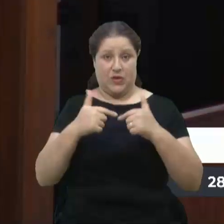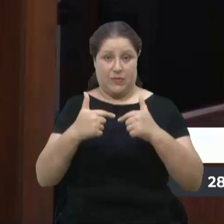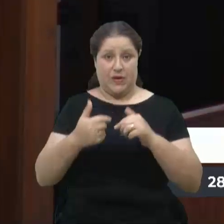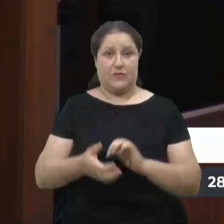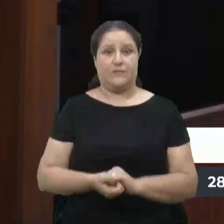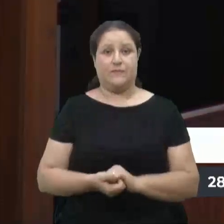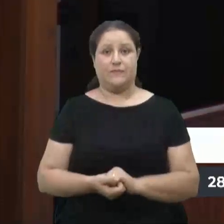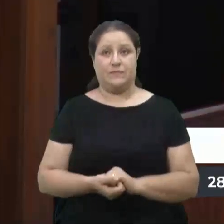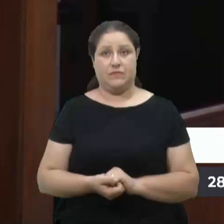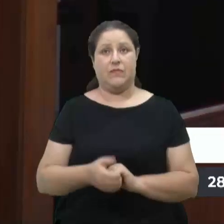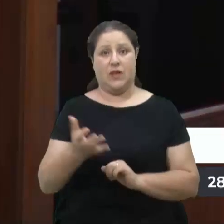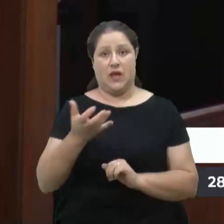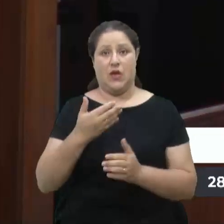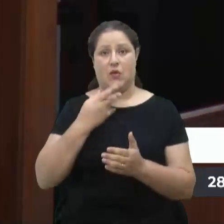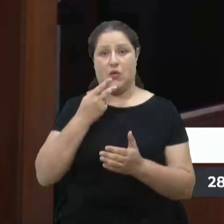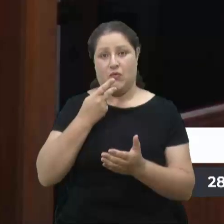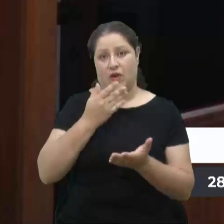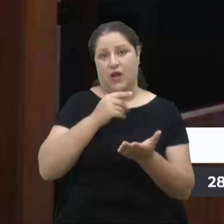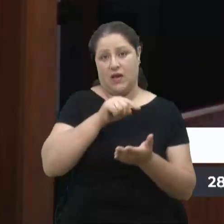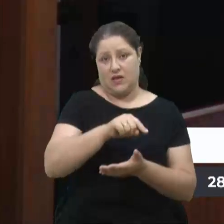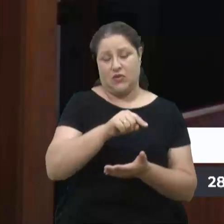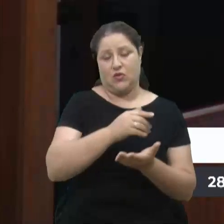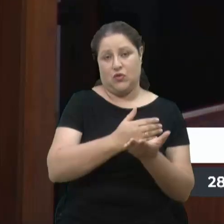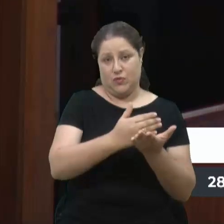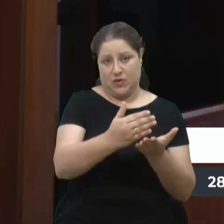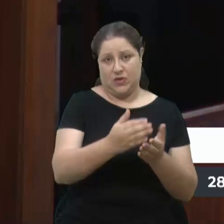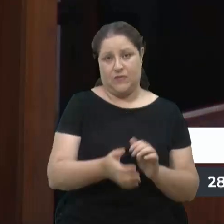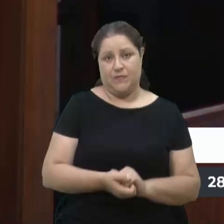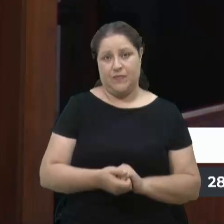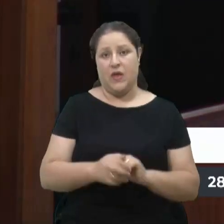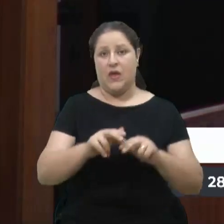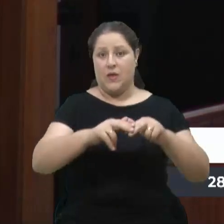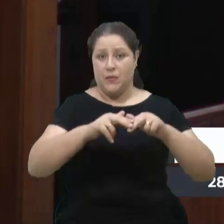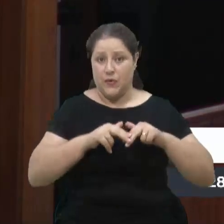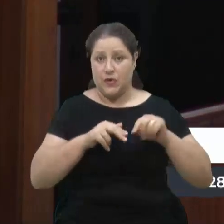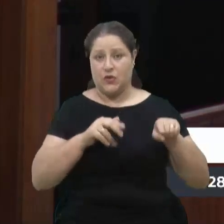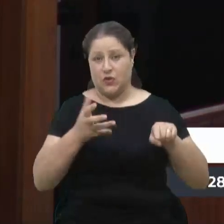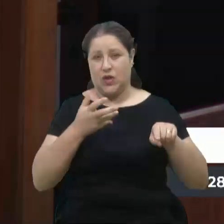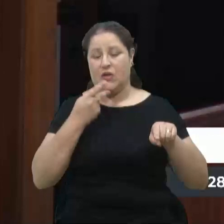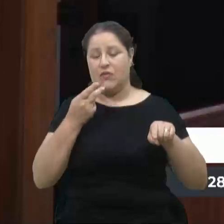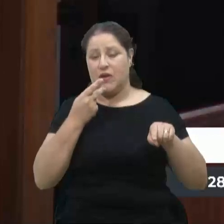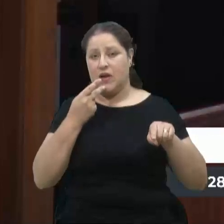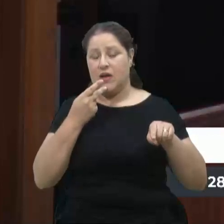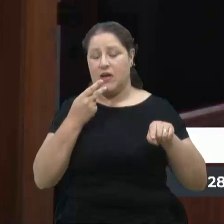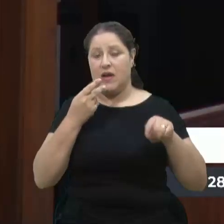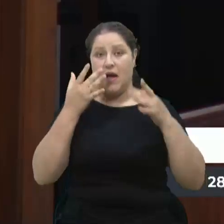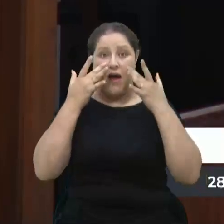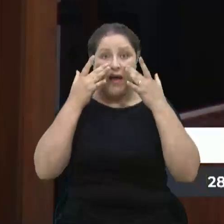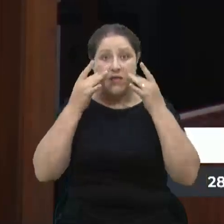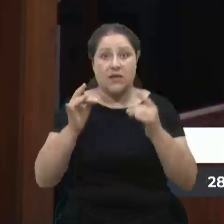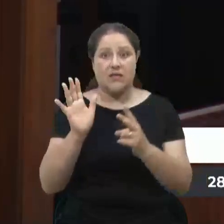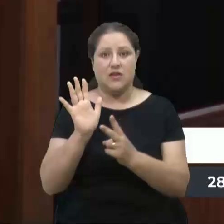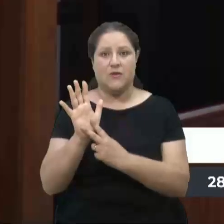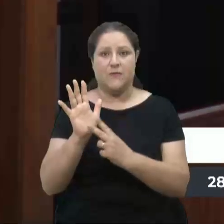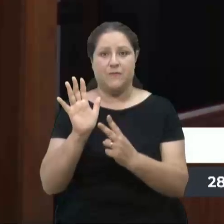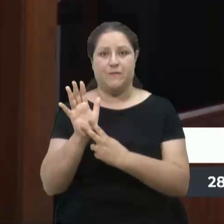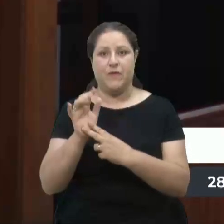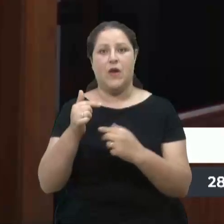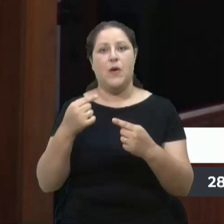quero começar por aí. De líder bancada do Novo. Nesse sentido, eu quero começar fazendo um alerta, porque